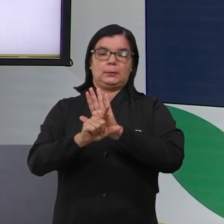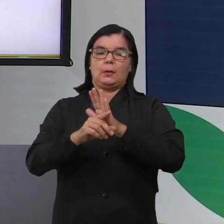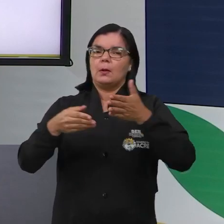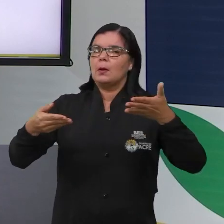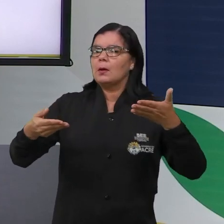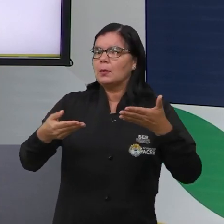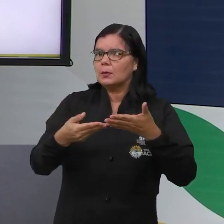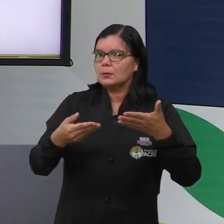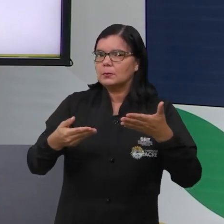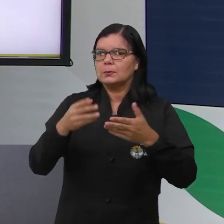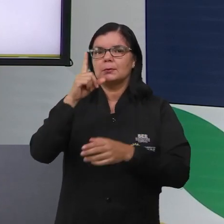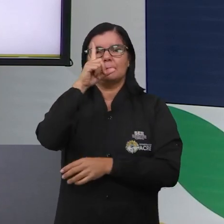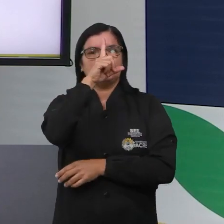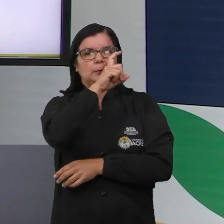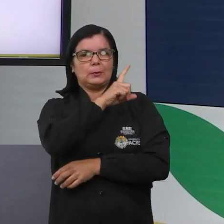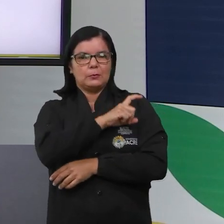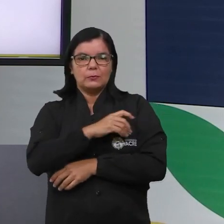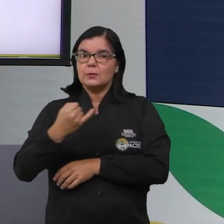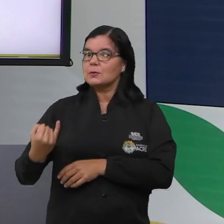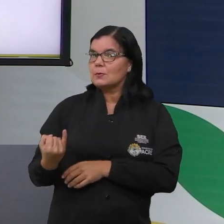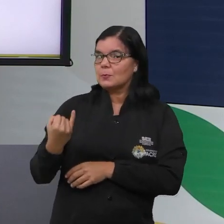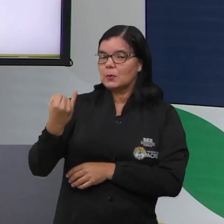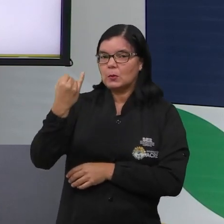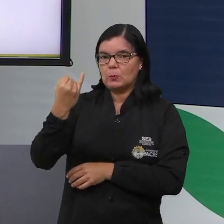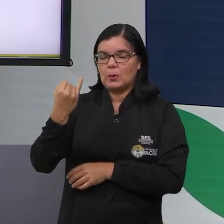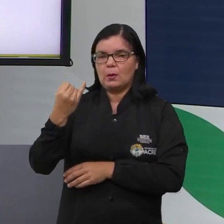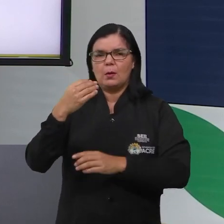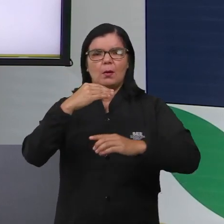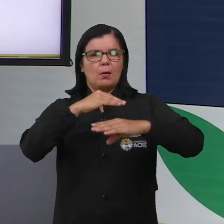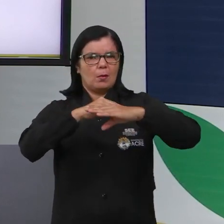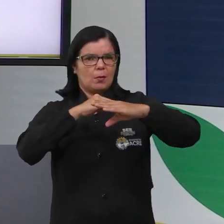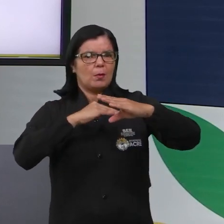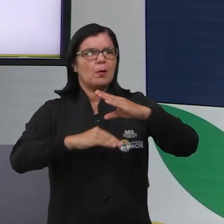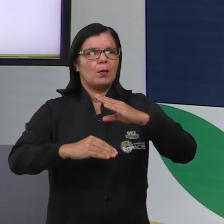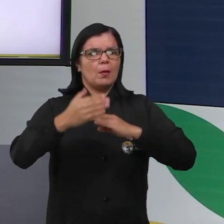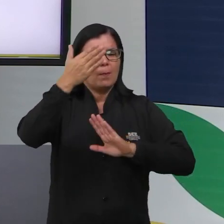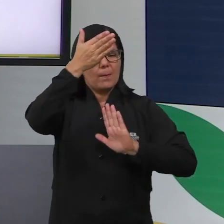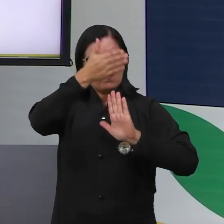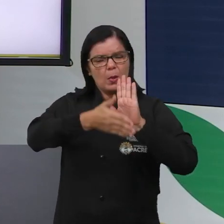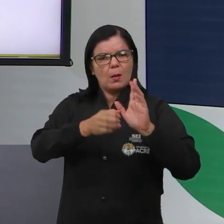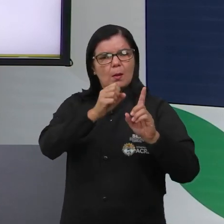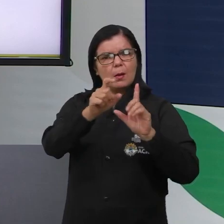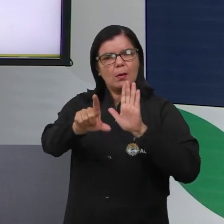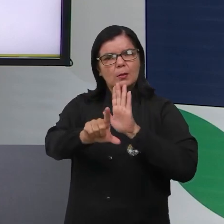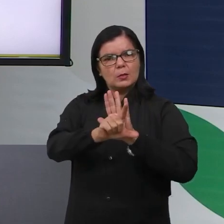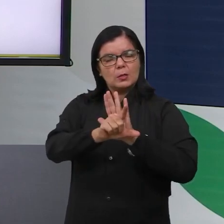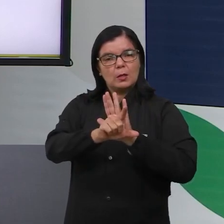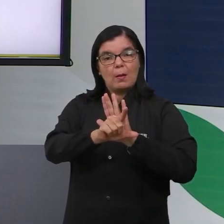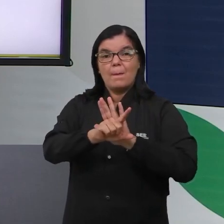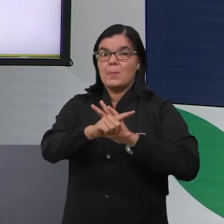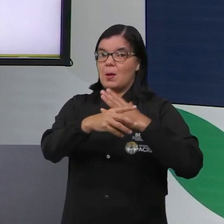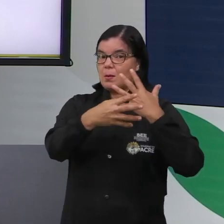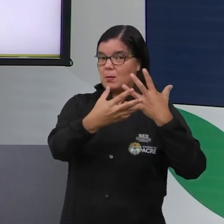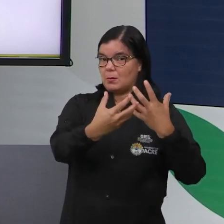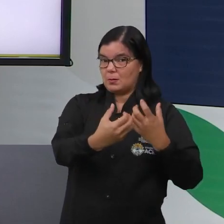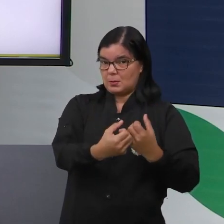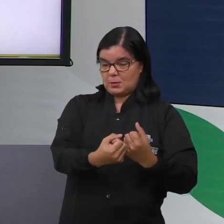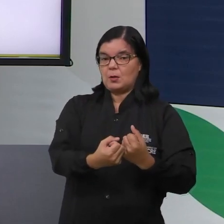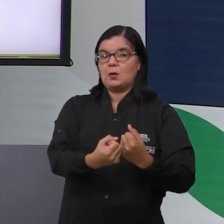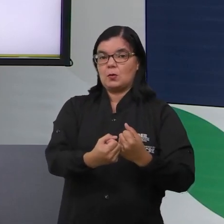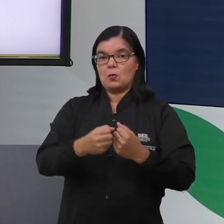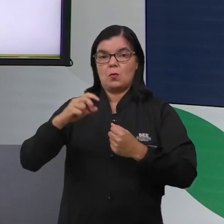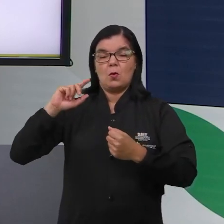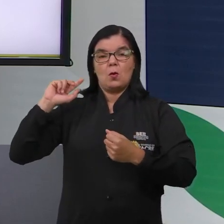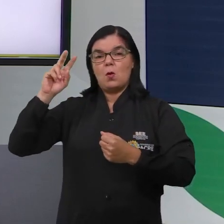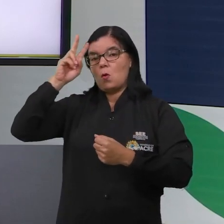Agora, o que é mais importante é gerar uma desigualdade perante a lei para poder atender um requisito